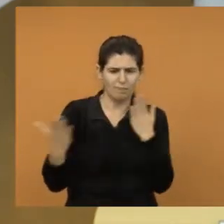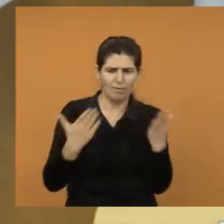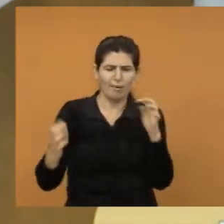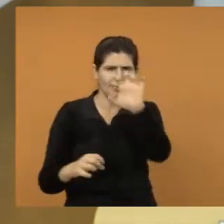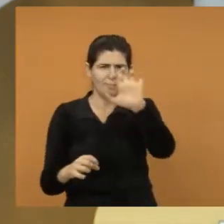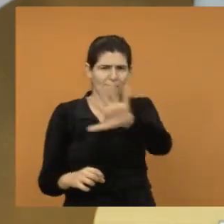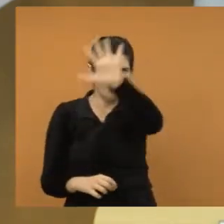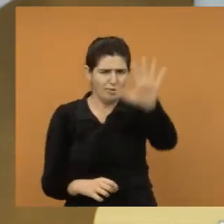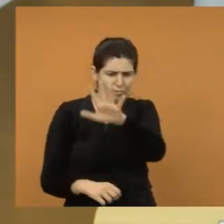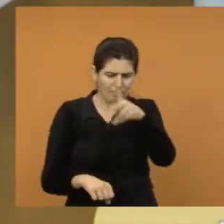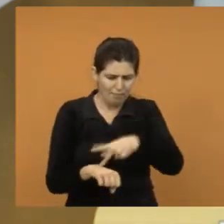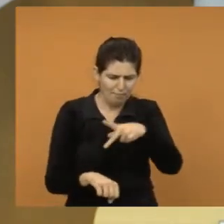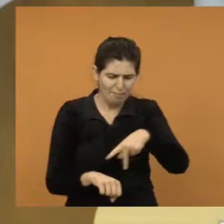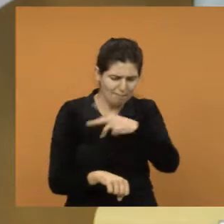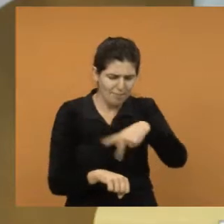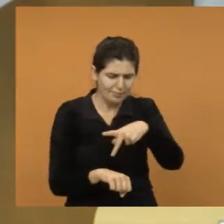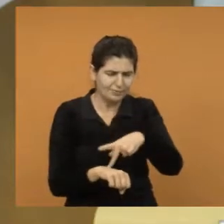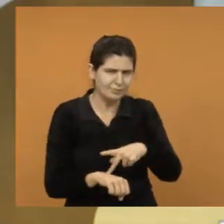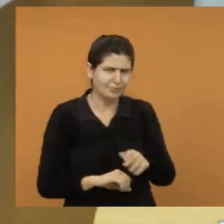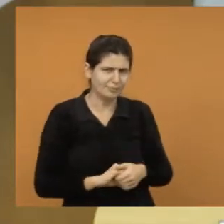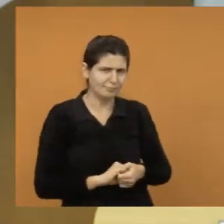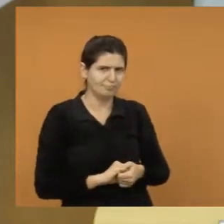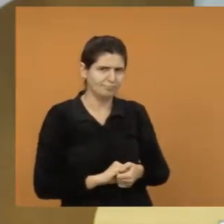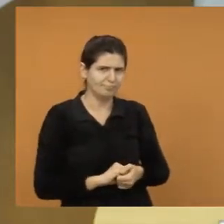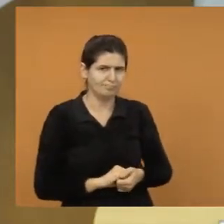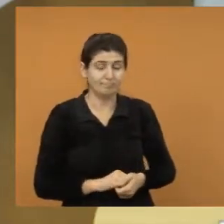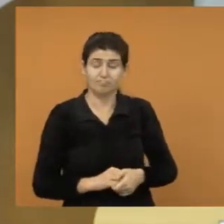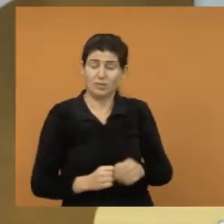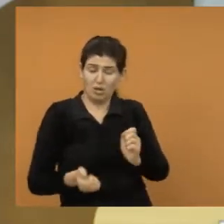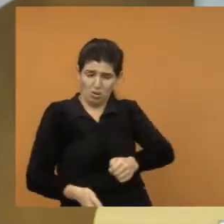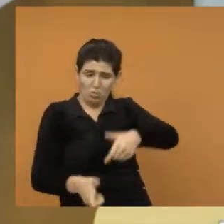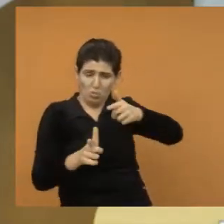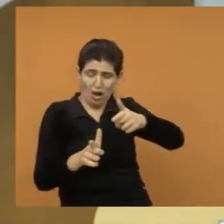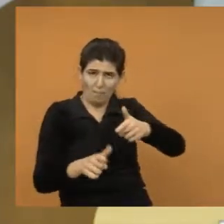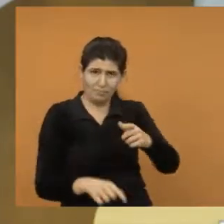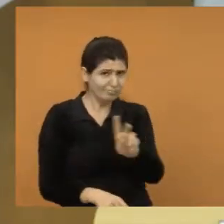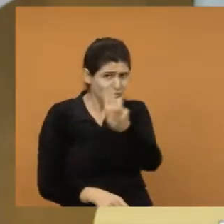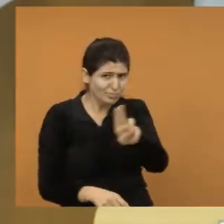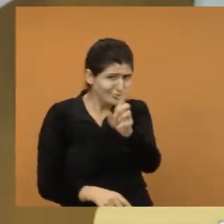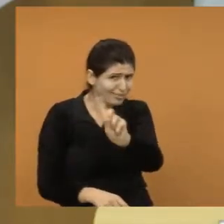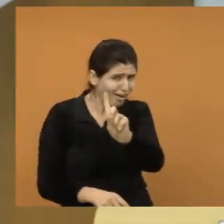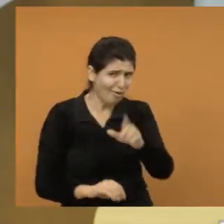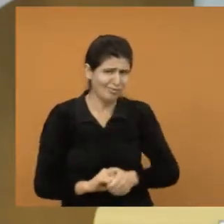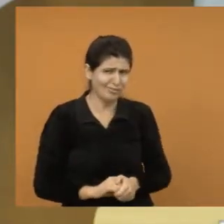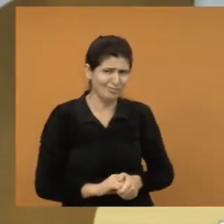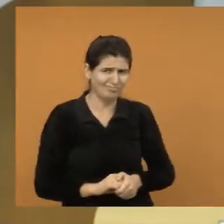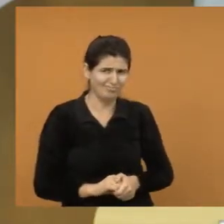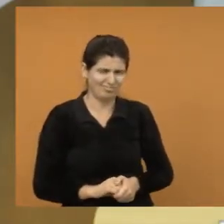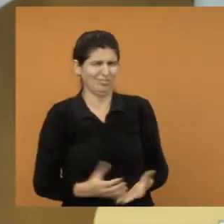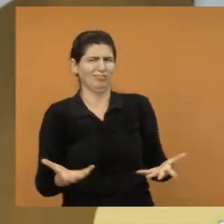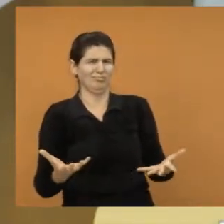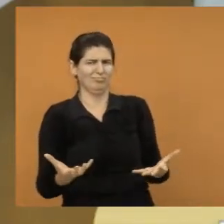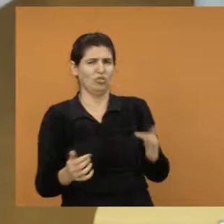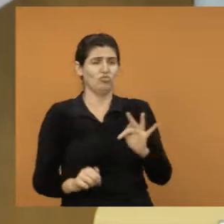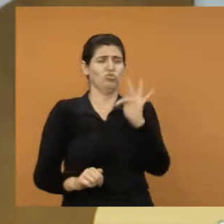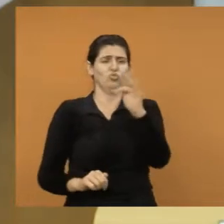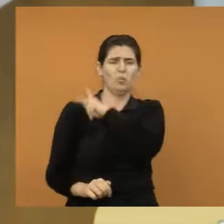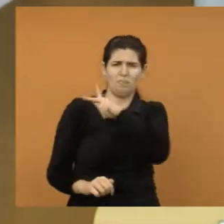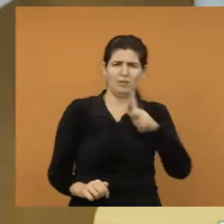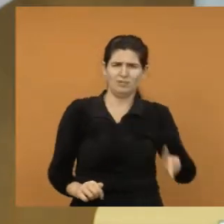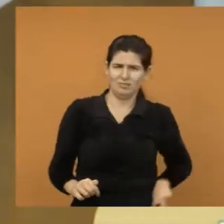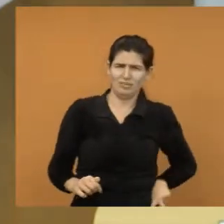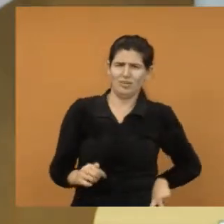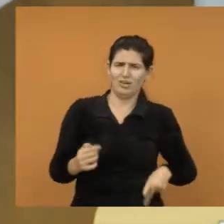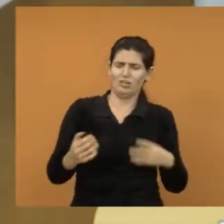da Europa sequer admitem o uso de armas. Então não é pelas armas, não é armando a população que nós vamos